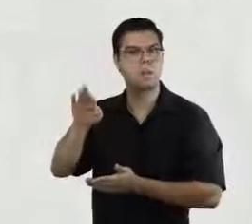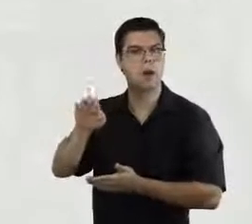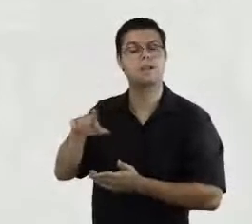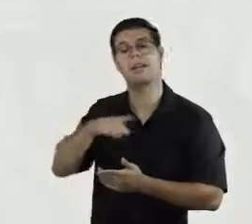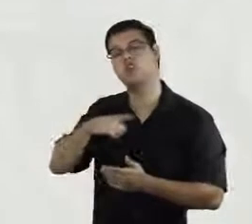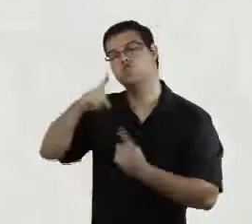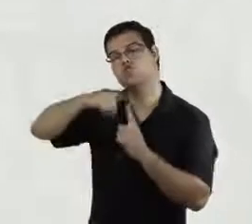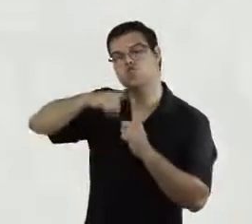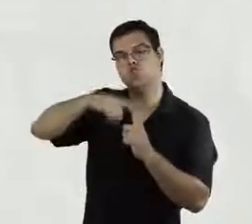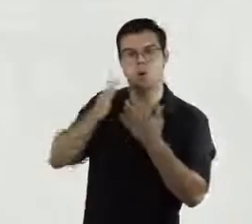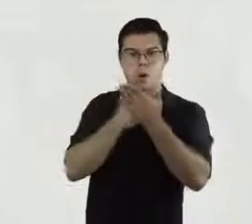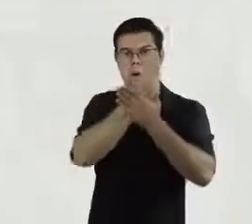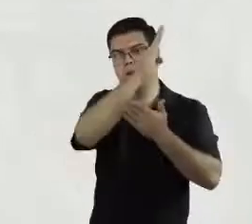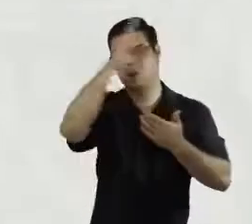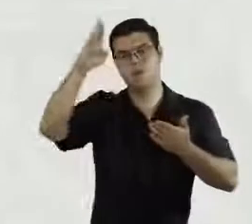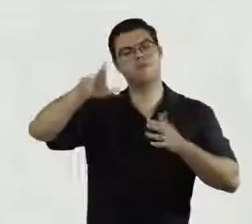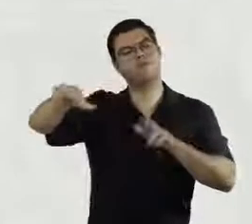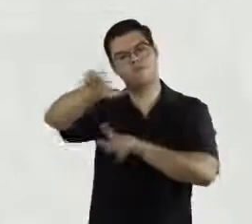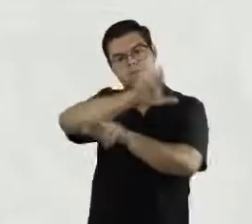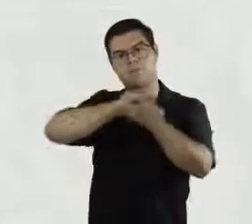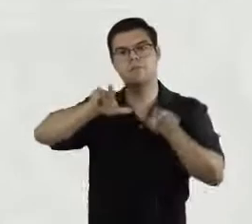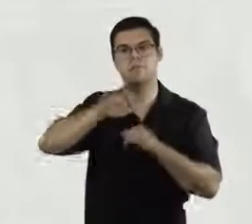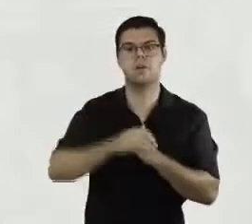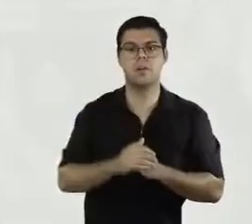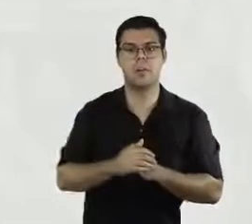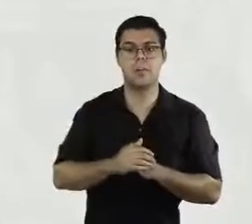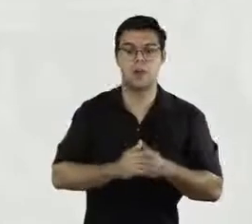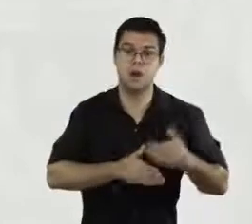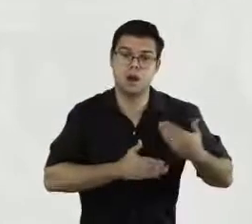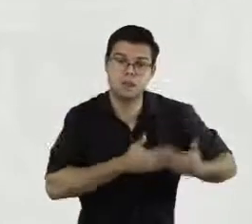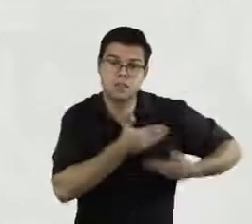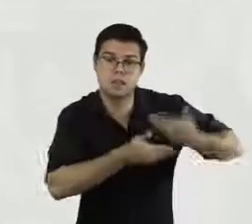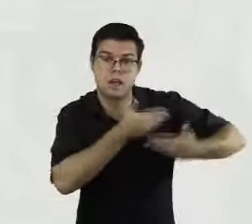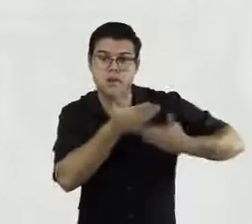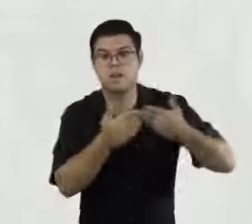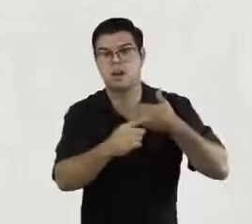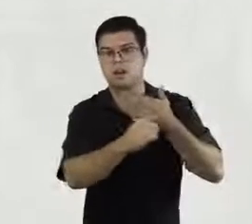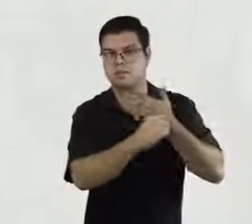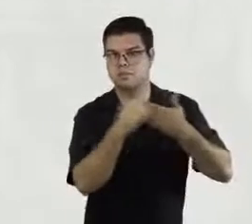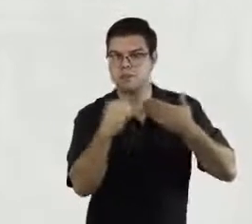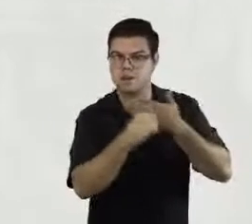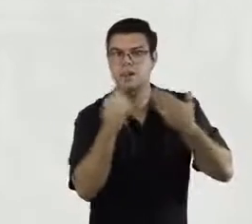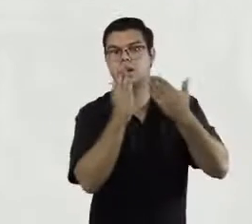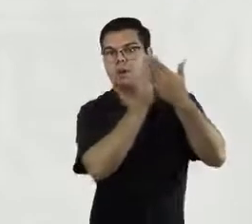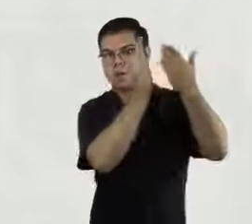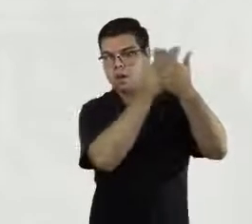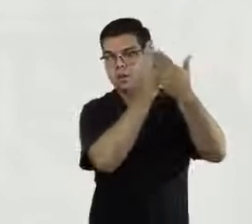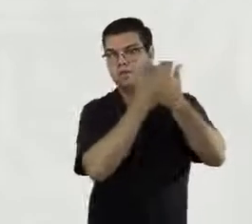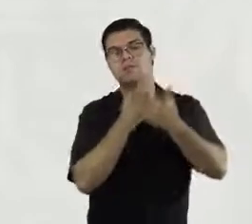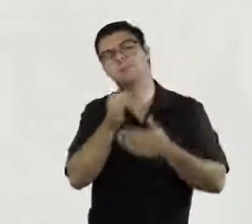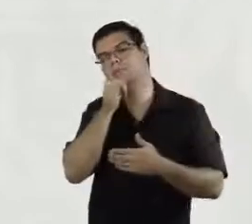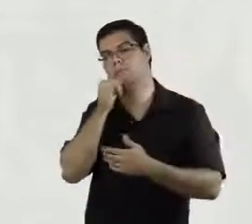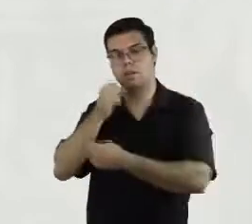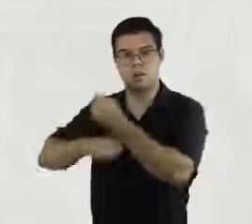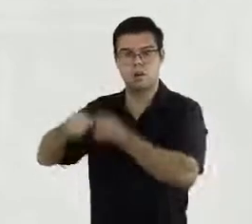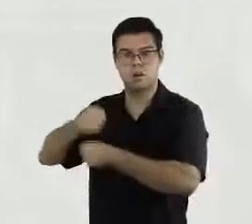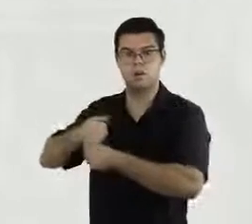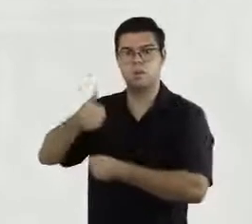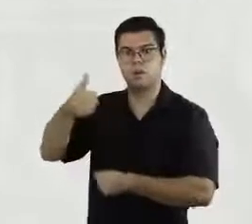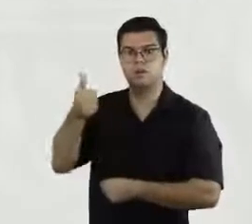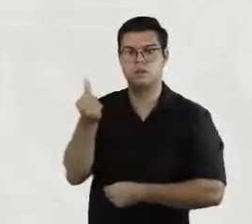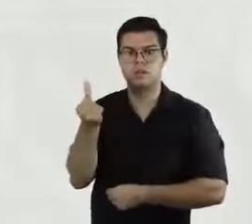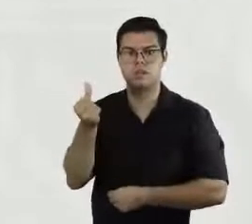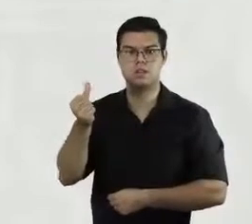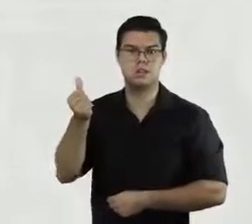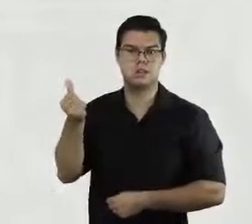bibliografias. O desenvolvimento de bibliografias, como exemplo de 1671, com a